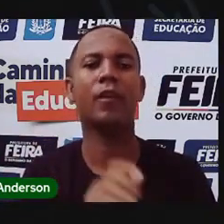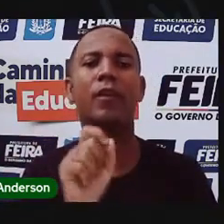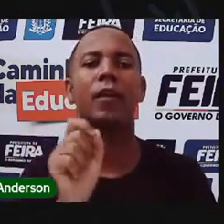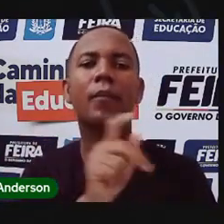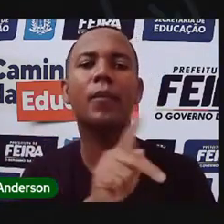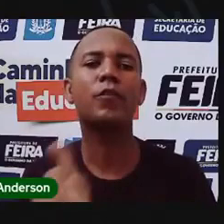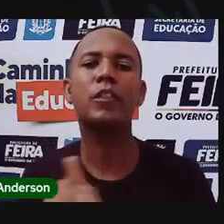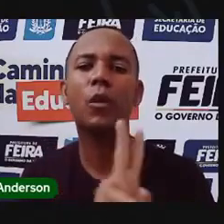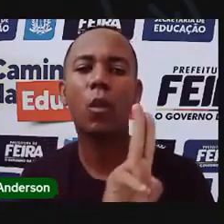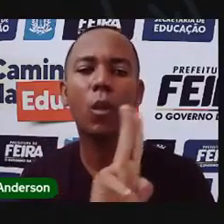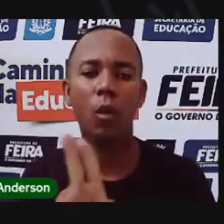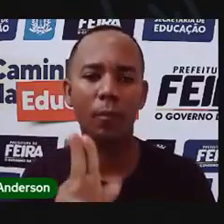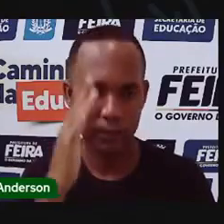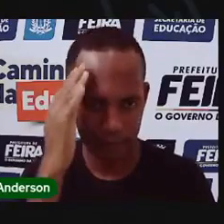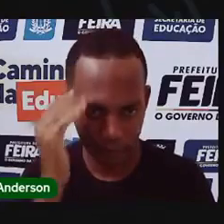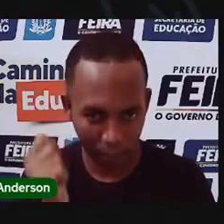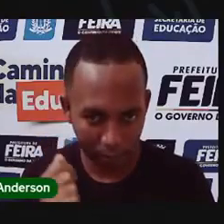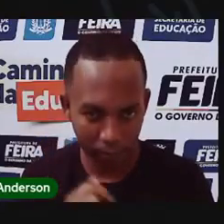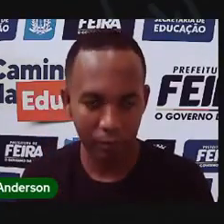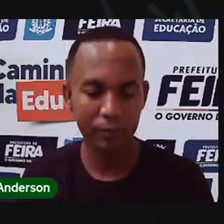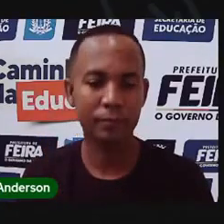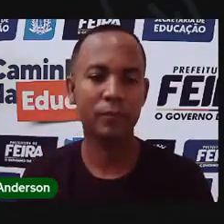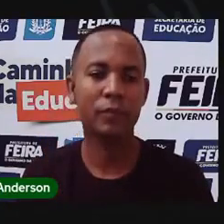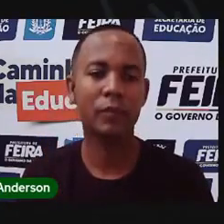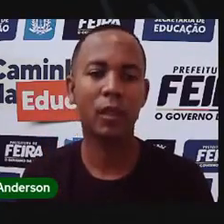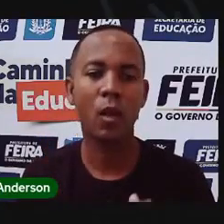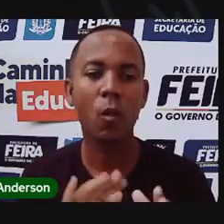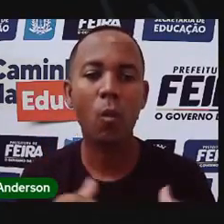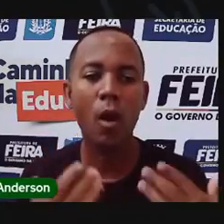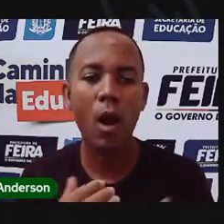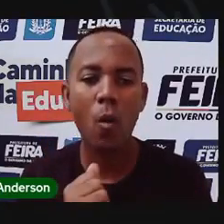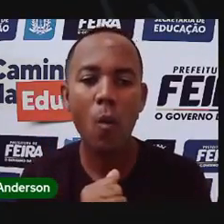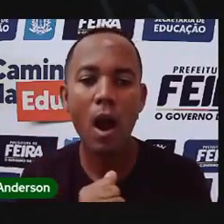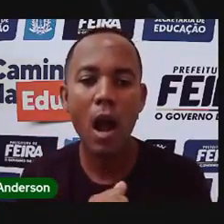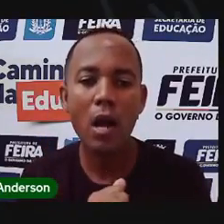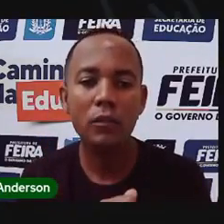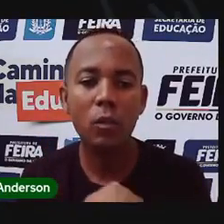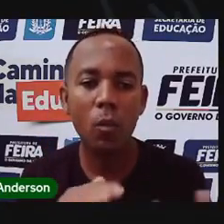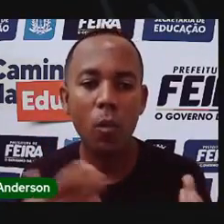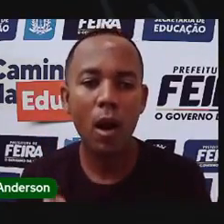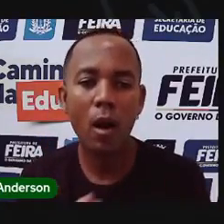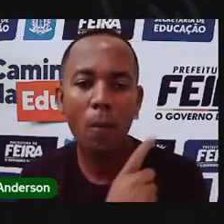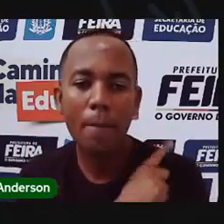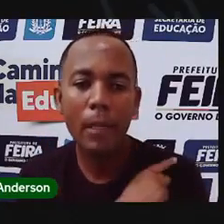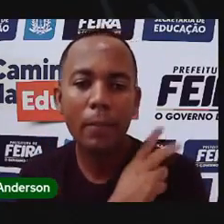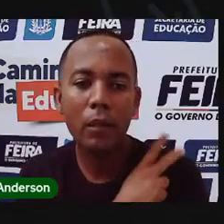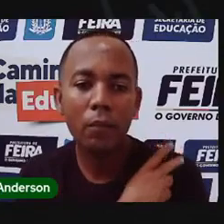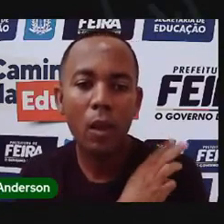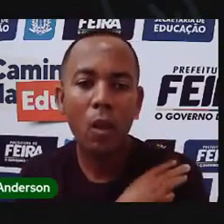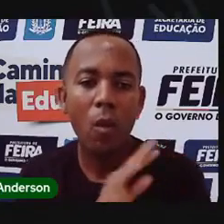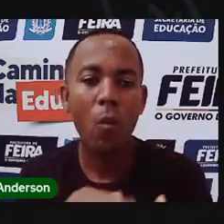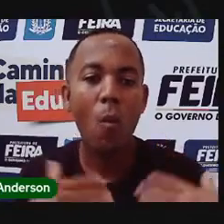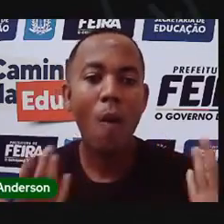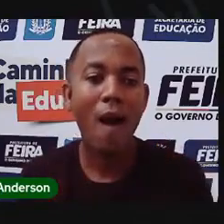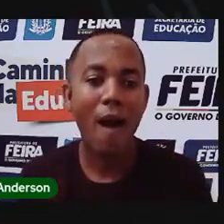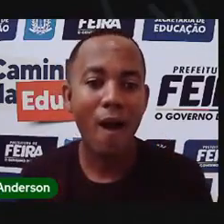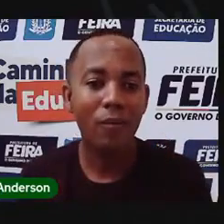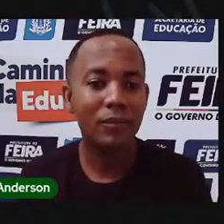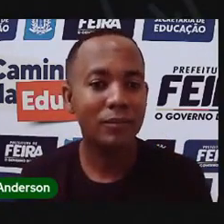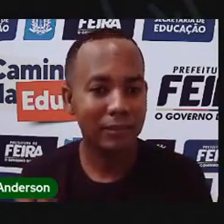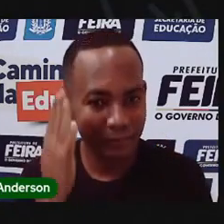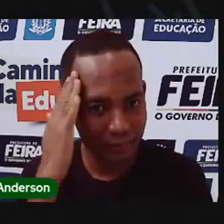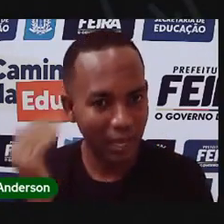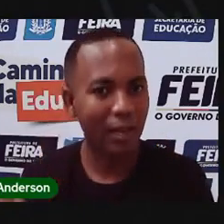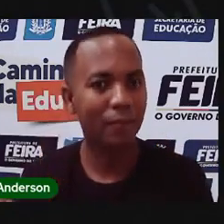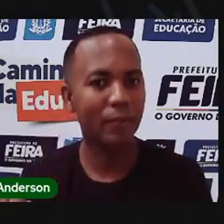o nome. Bom, em seguida tem o ano, certo? Qual ano? Qual o ano de todo mundo que está assistindo esse vídeo? Não